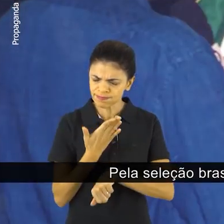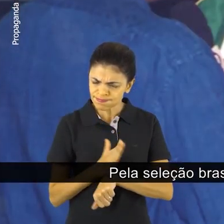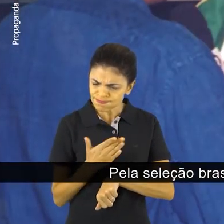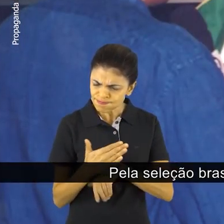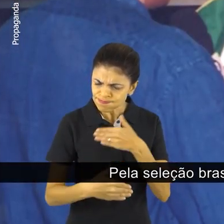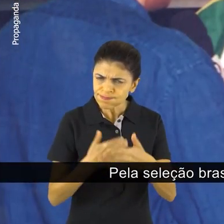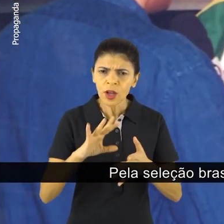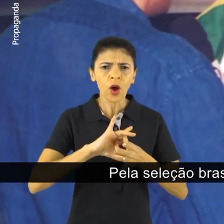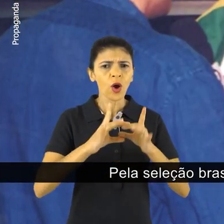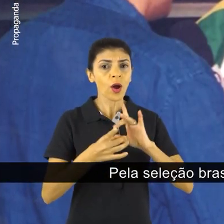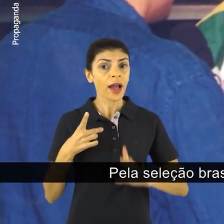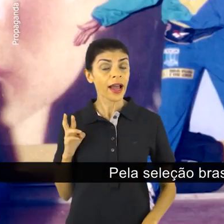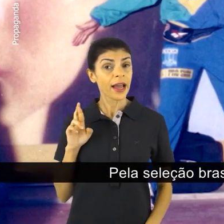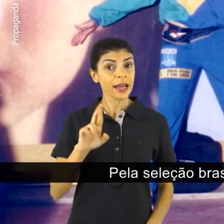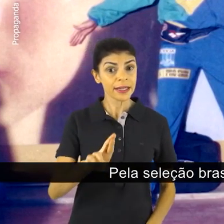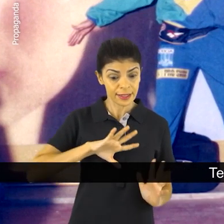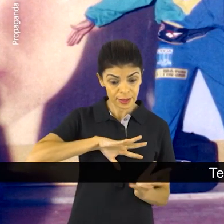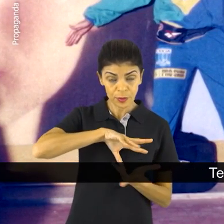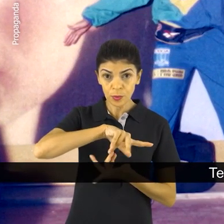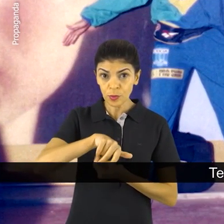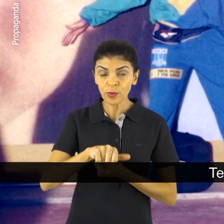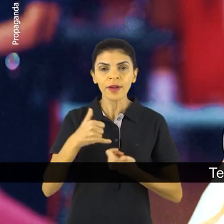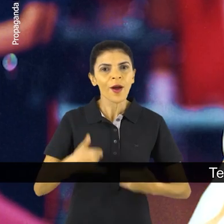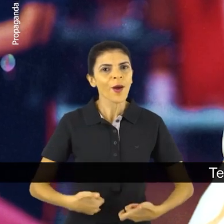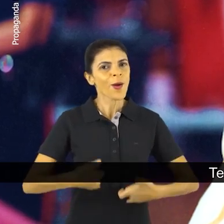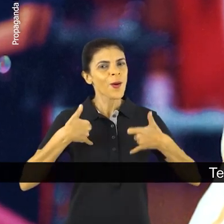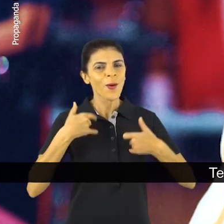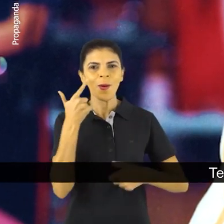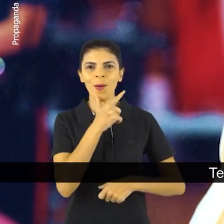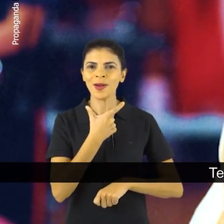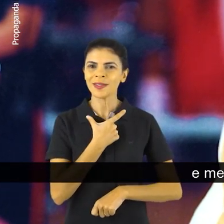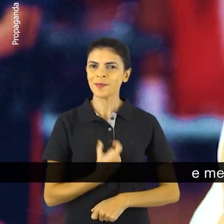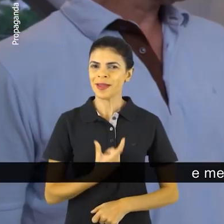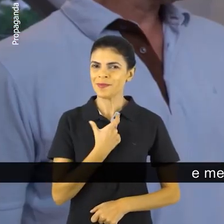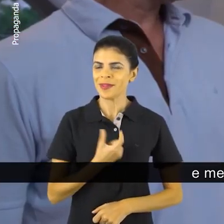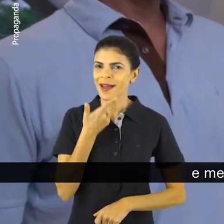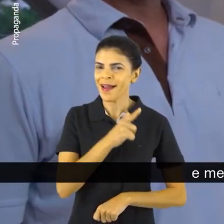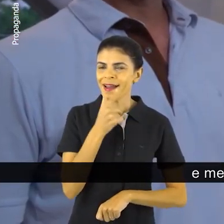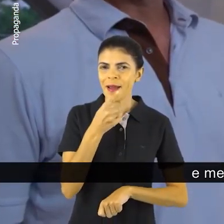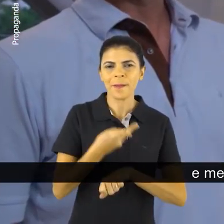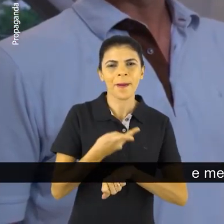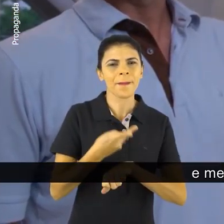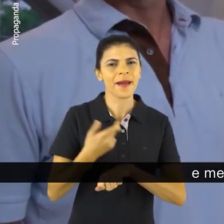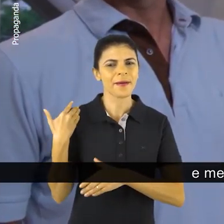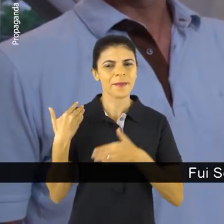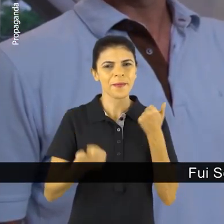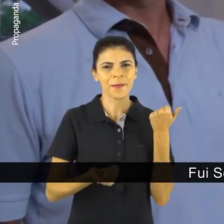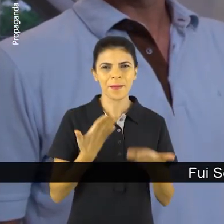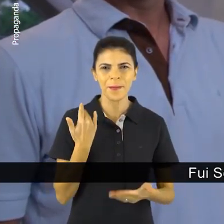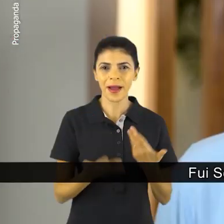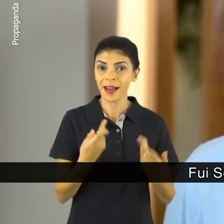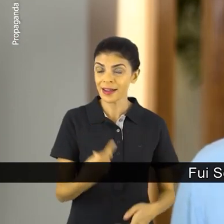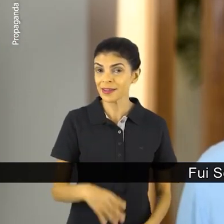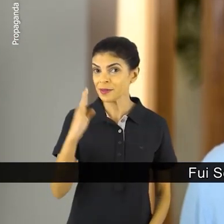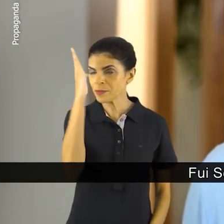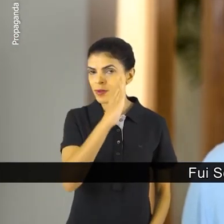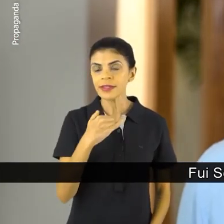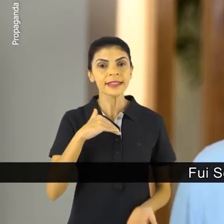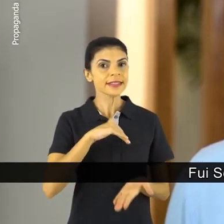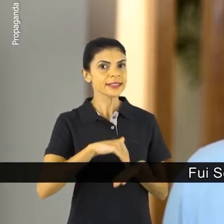olímpico. Pela seleção brasileira, representei o Brasil no mundo inteiro. Tenho orgulho das conquistas e medalhas que trouxe para o país. Fui